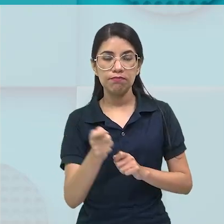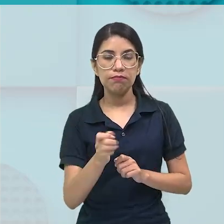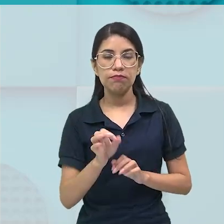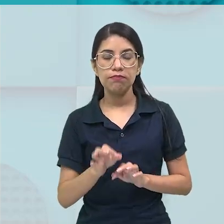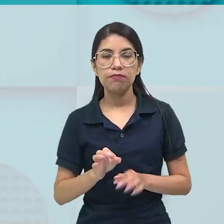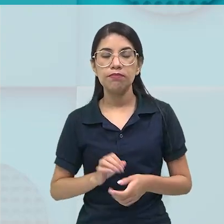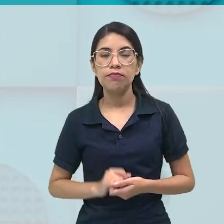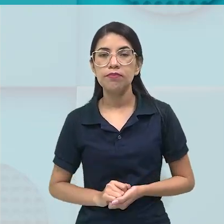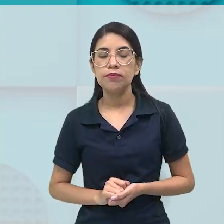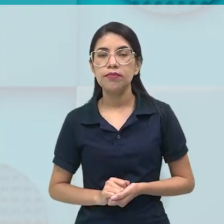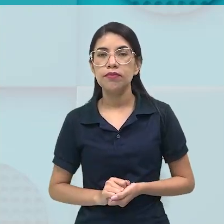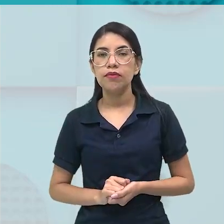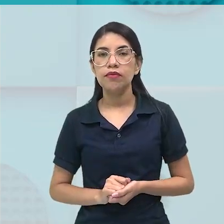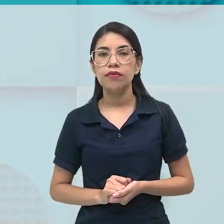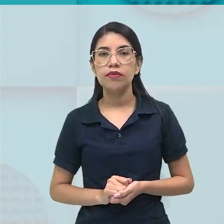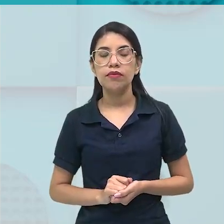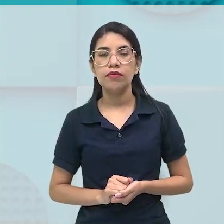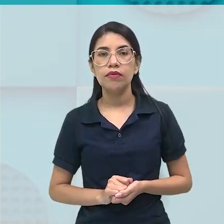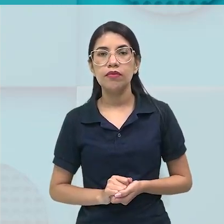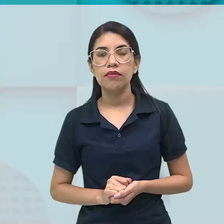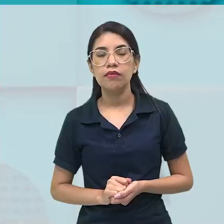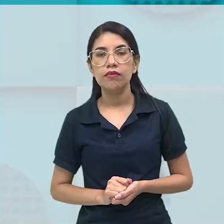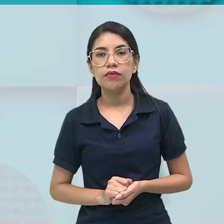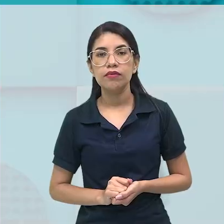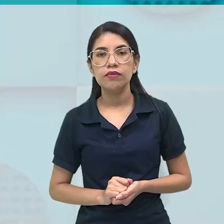beisebol, certo? É basicamente